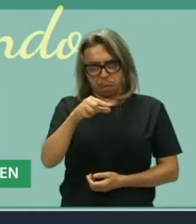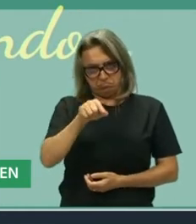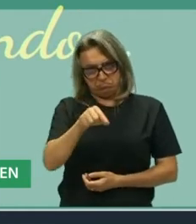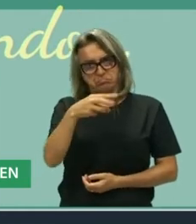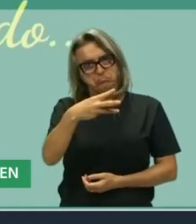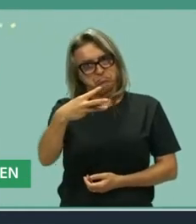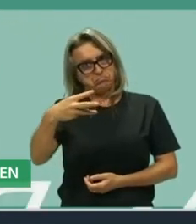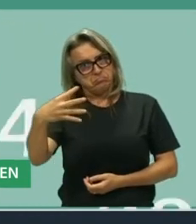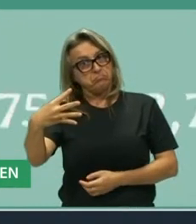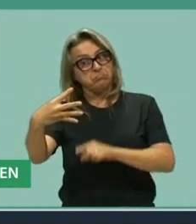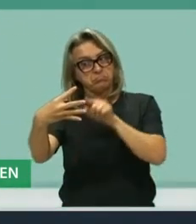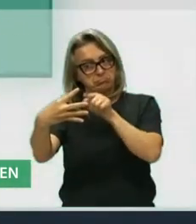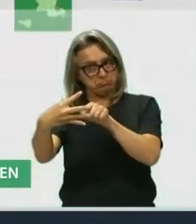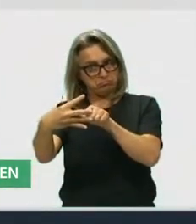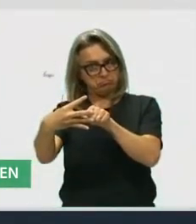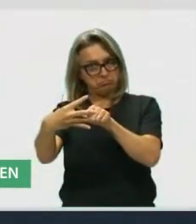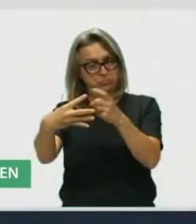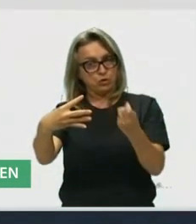233.334,